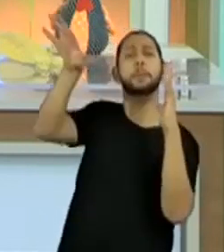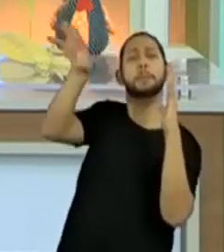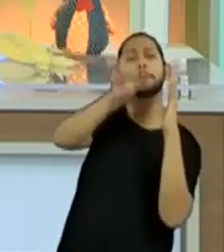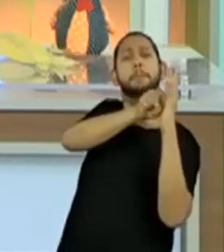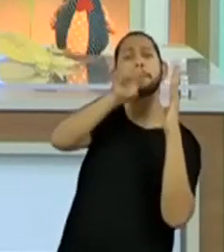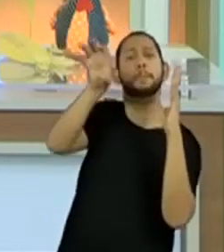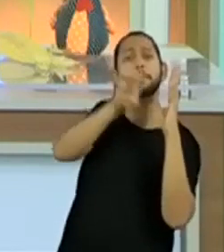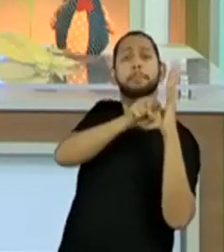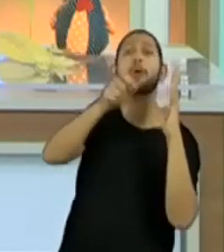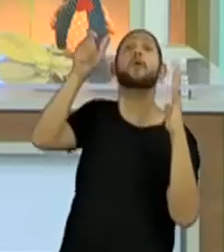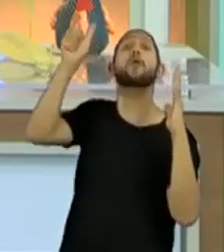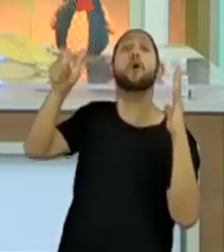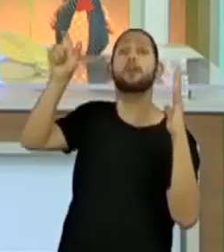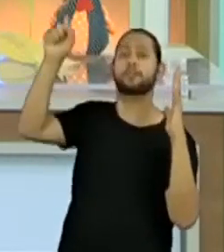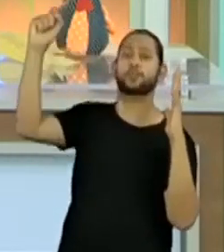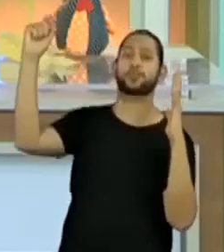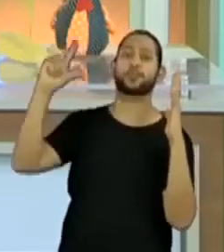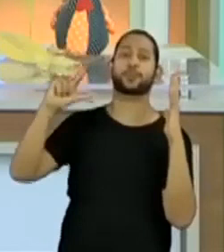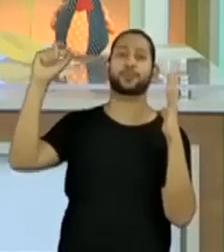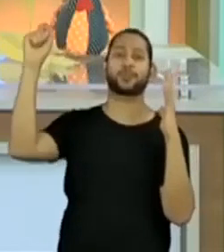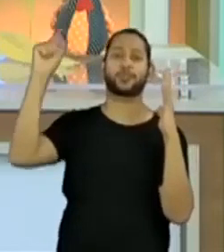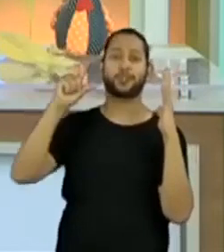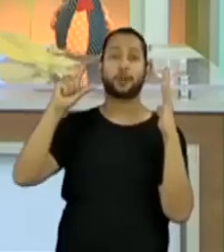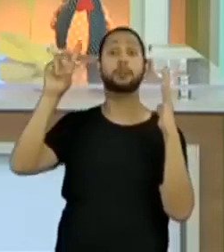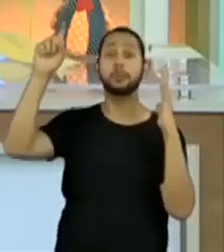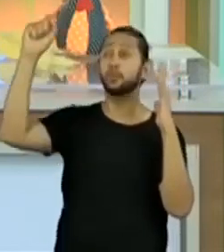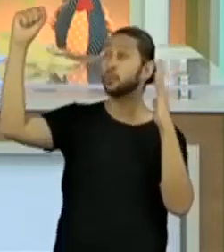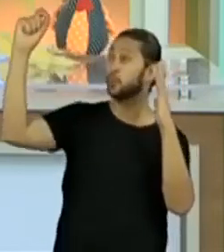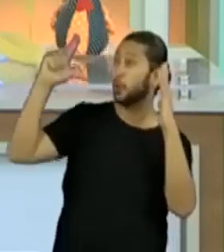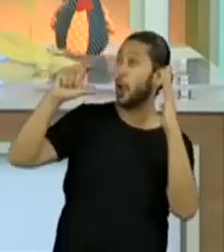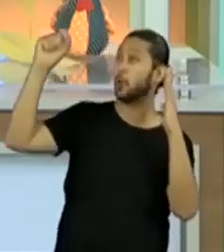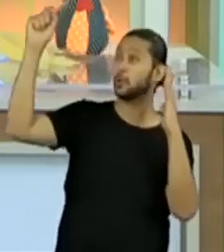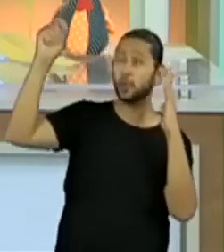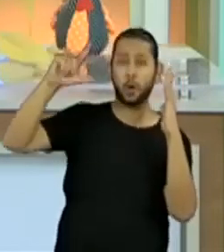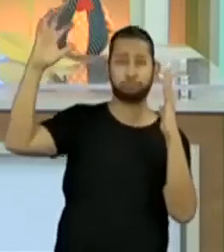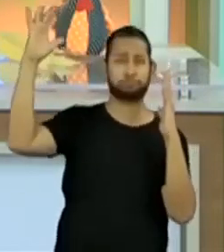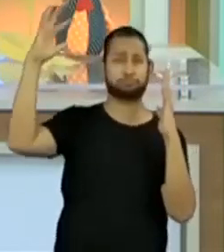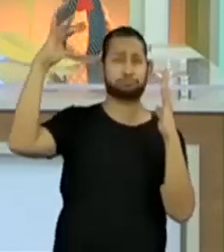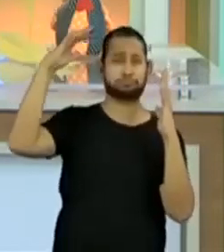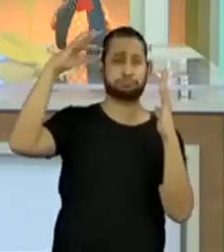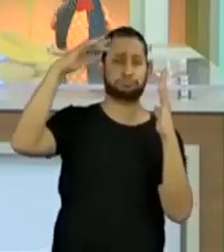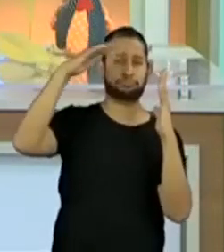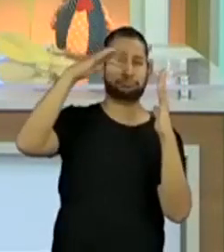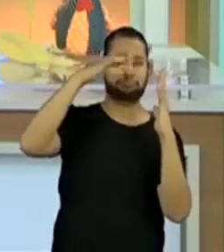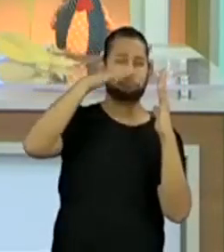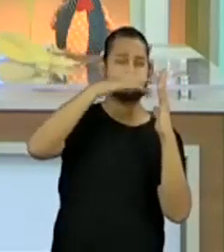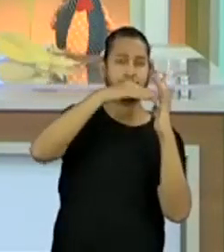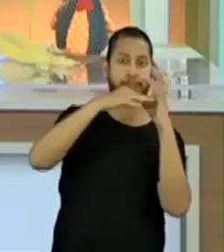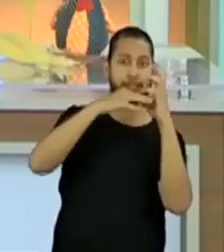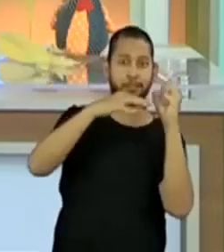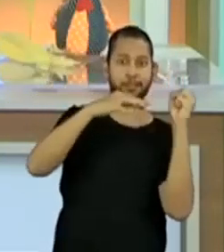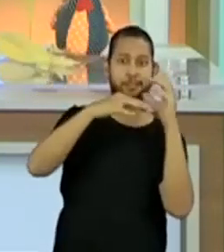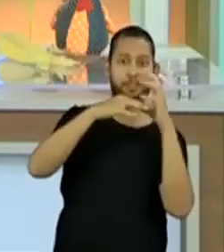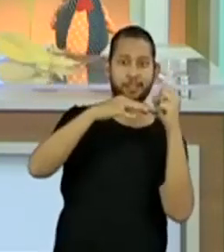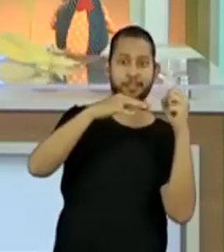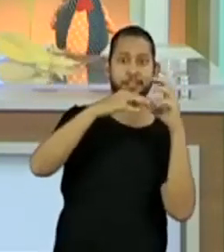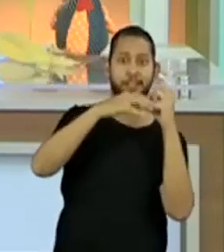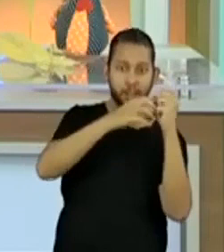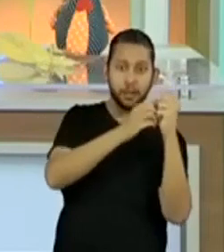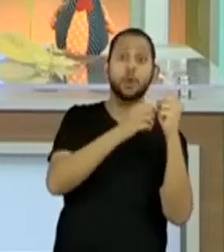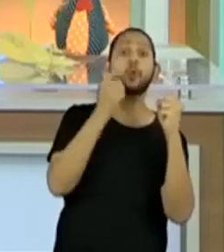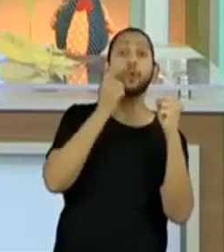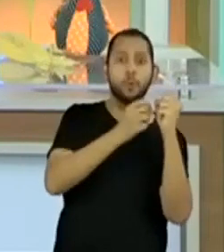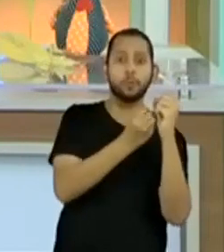ele disse que a energia do milho veio do sol. Parabéns para vocês que estão participando. Então,